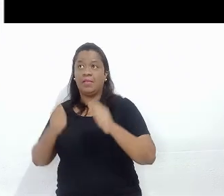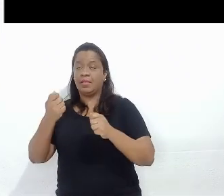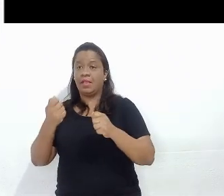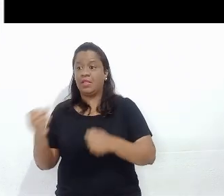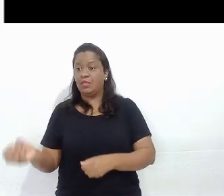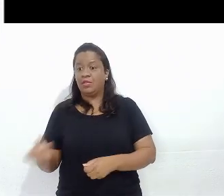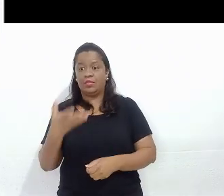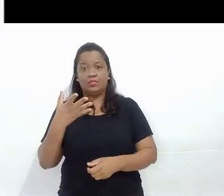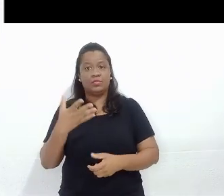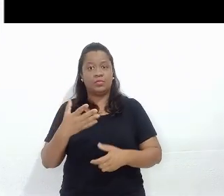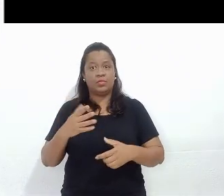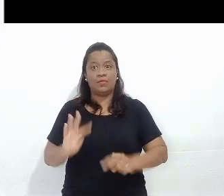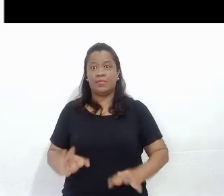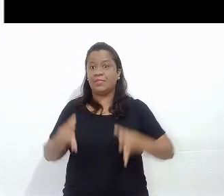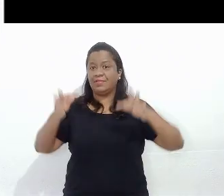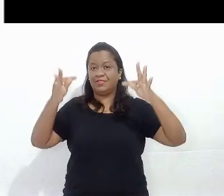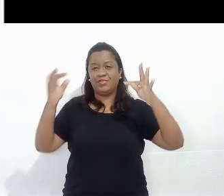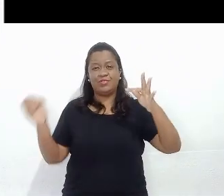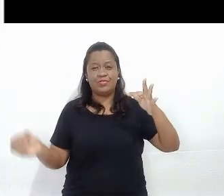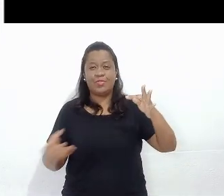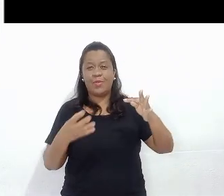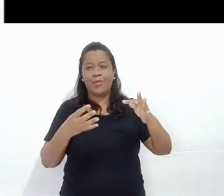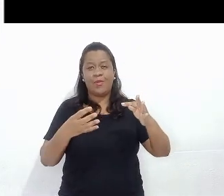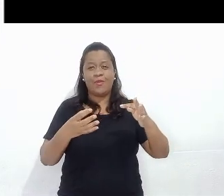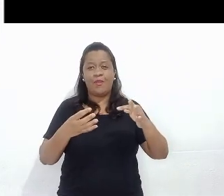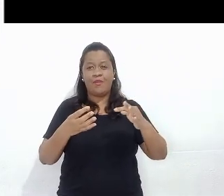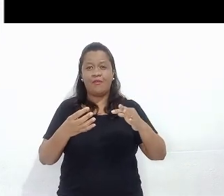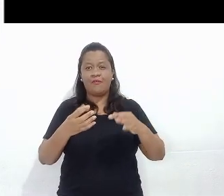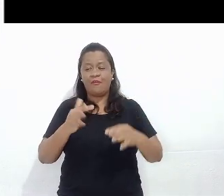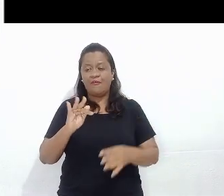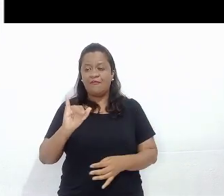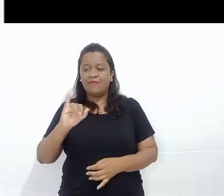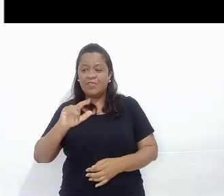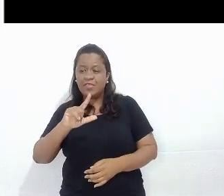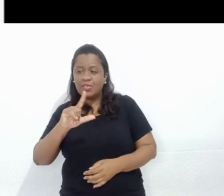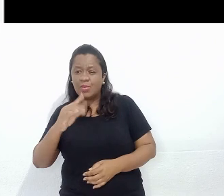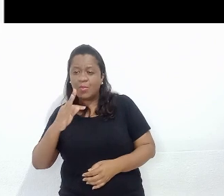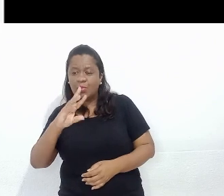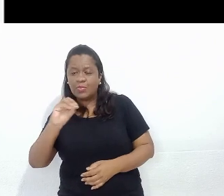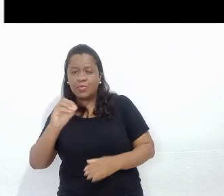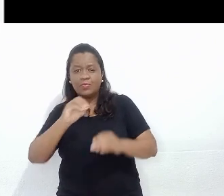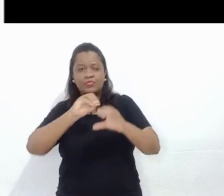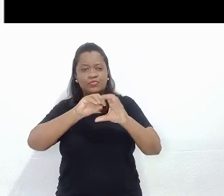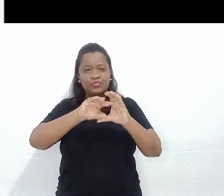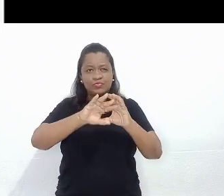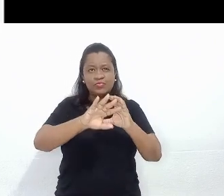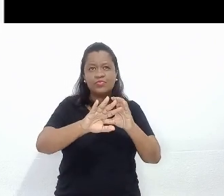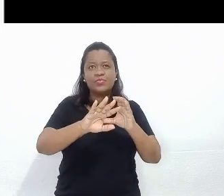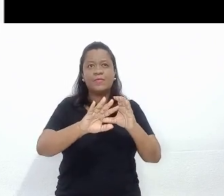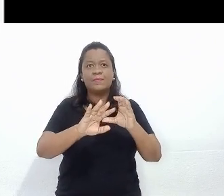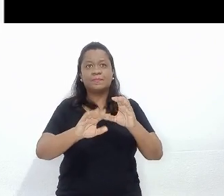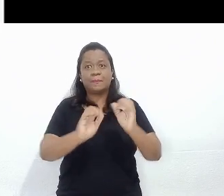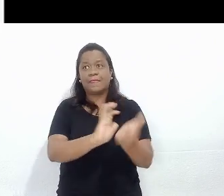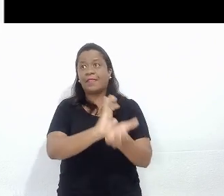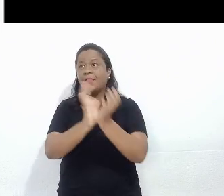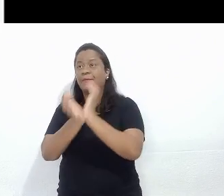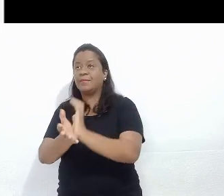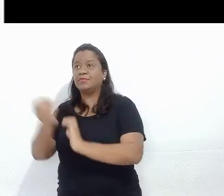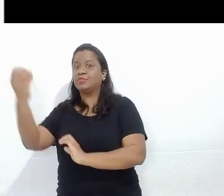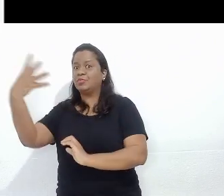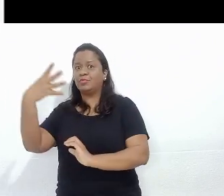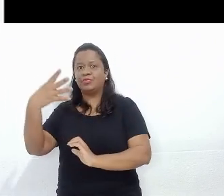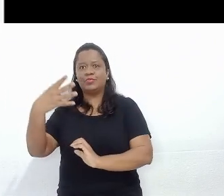alguma coisa, novos filtros, novo tipo de equipamento de luz. Tem muita coisa acontecendo o tempo todo,